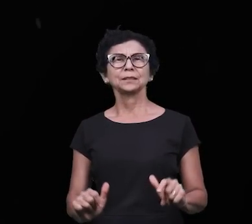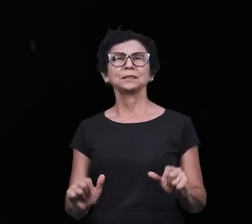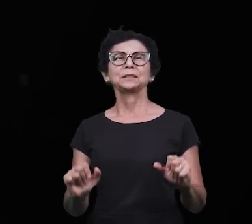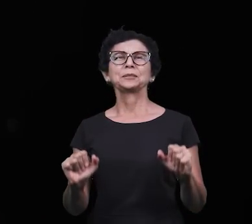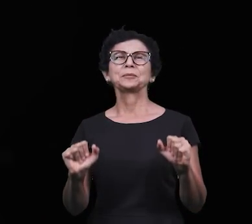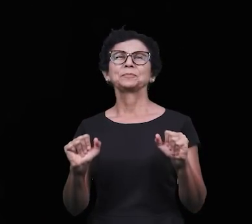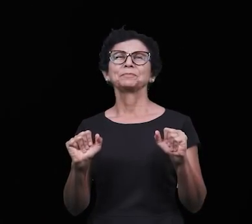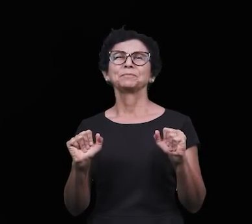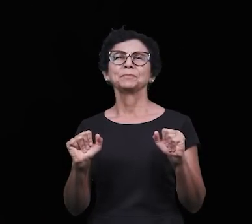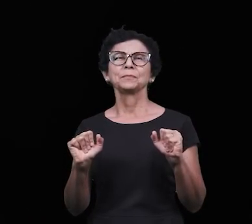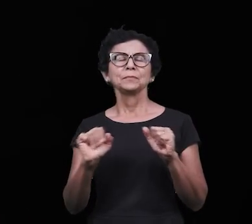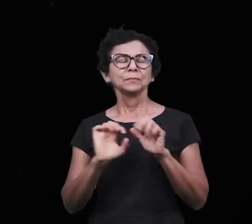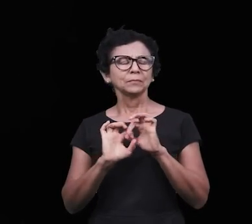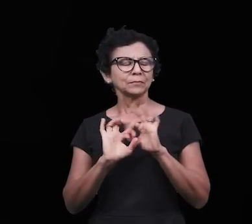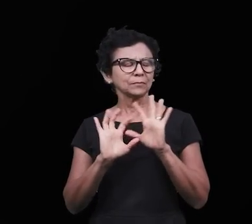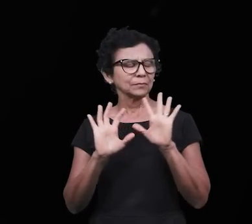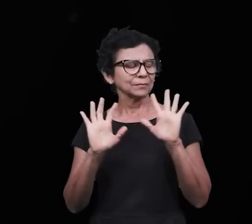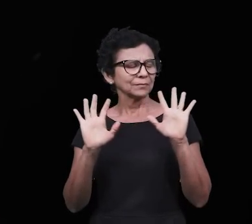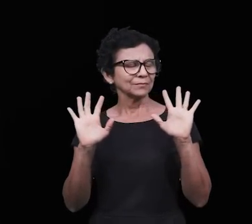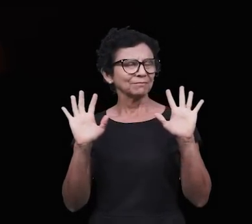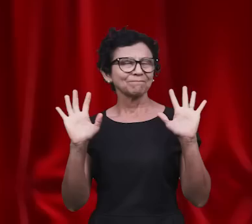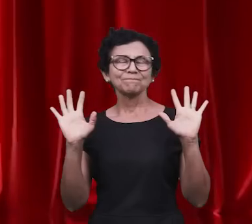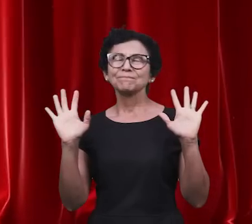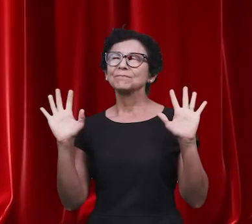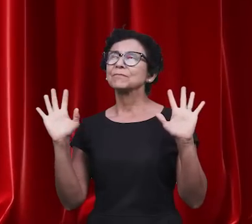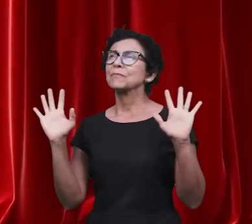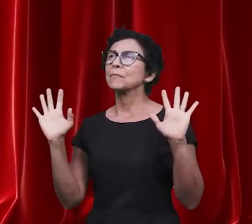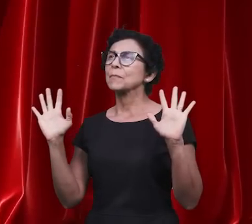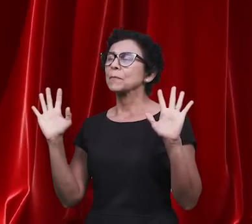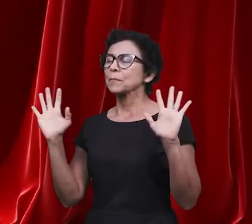Jesus em mim,